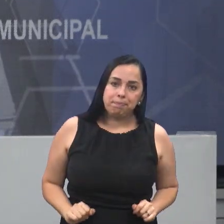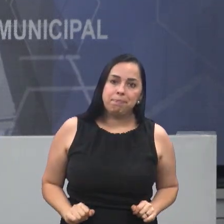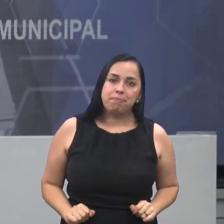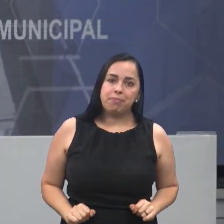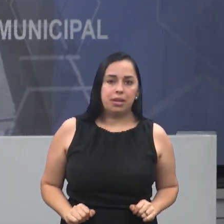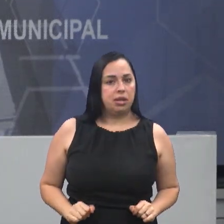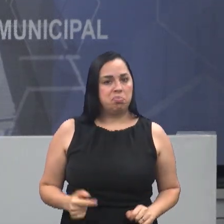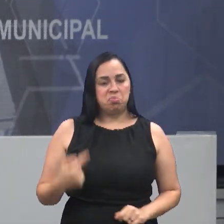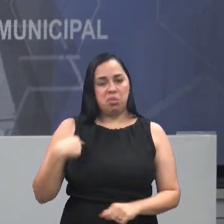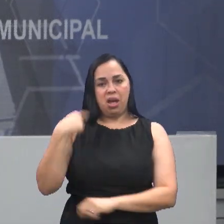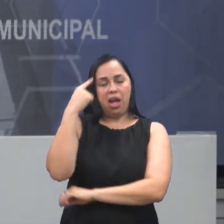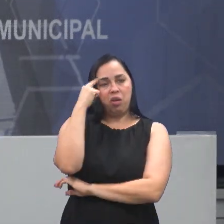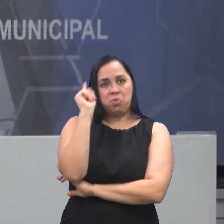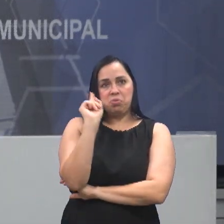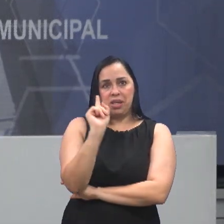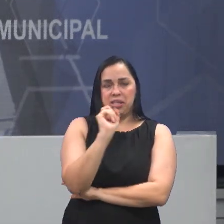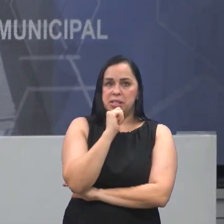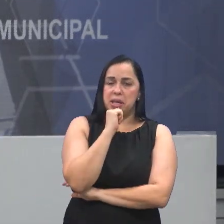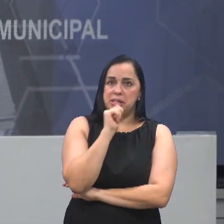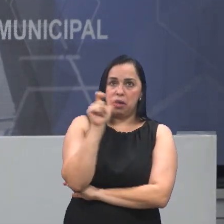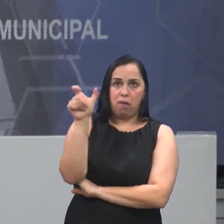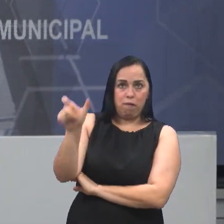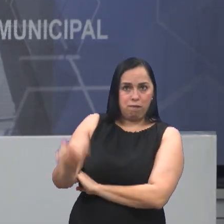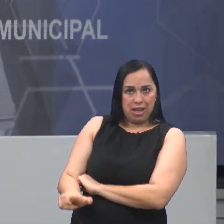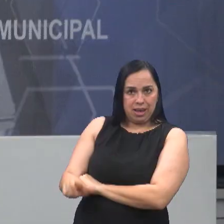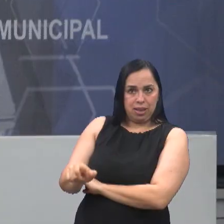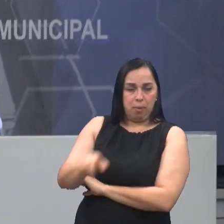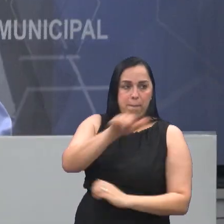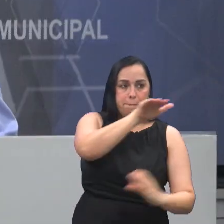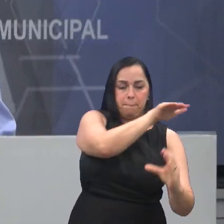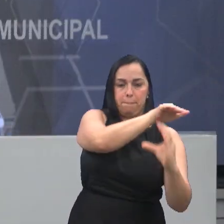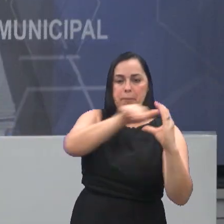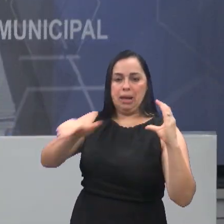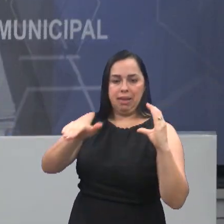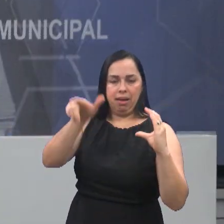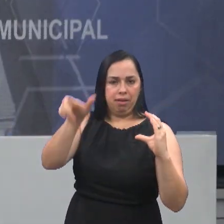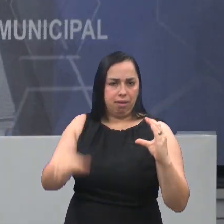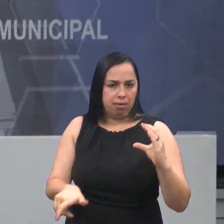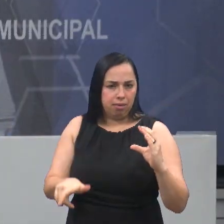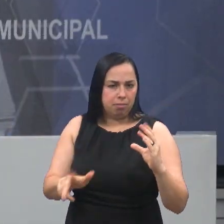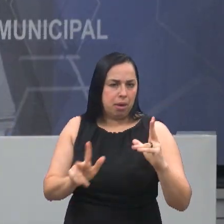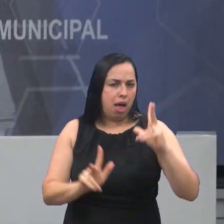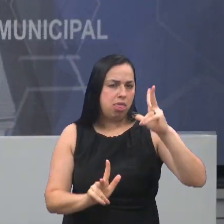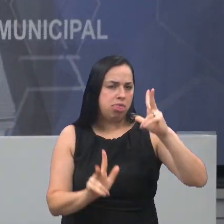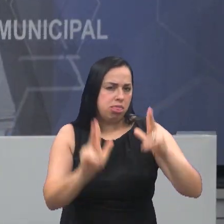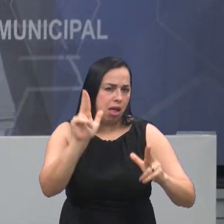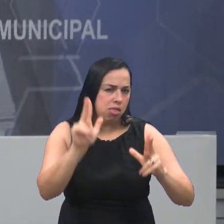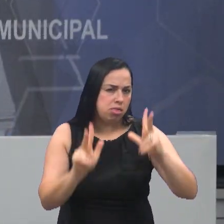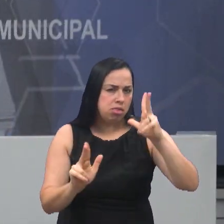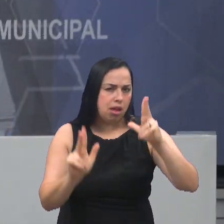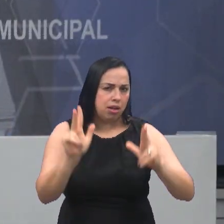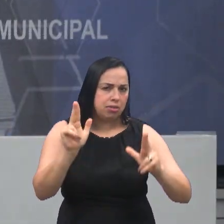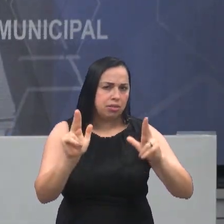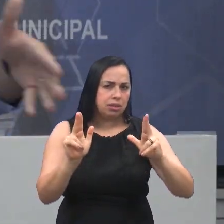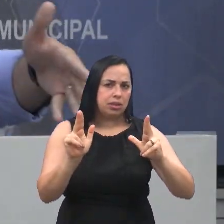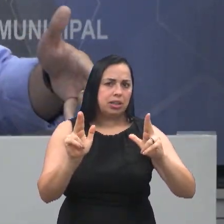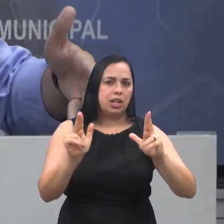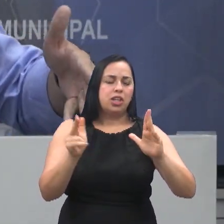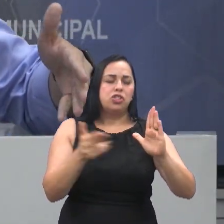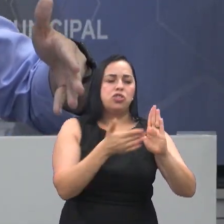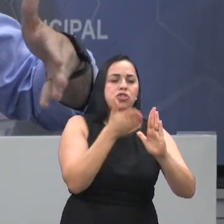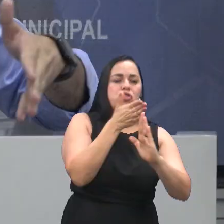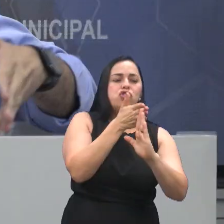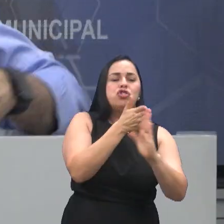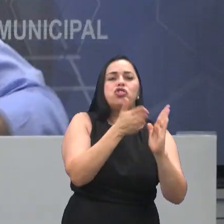não sei se sugestionado, o vereador recebeu esse conteúdo, mas traz um recorte, uma manipulação de vídeo, dizendo que eu não me